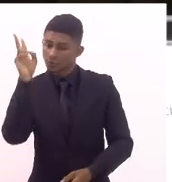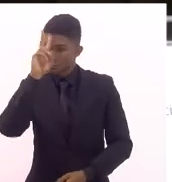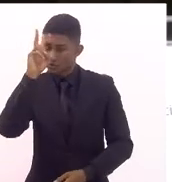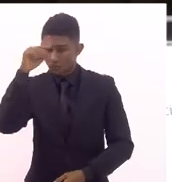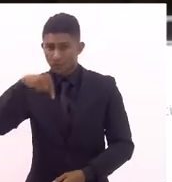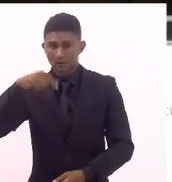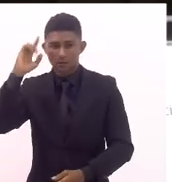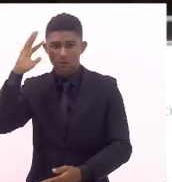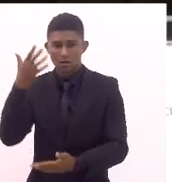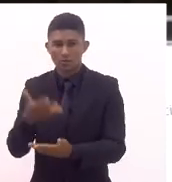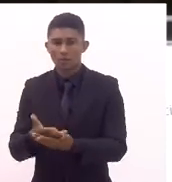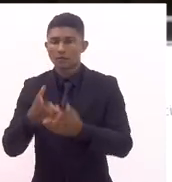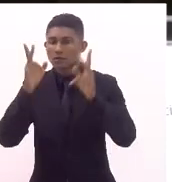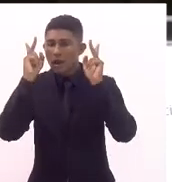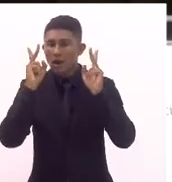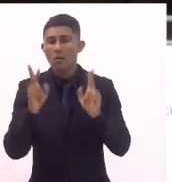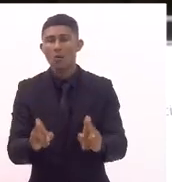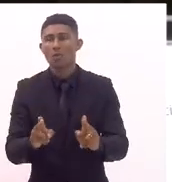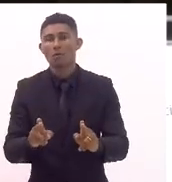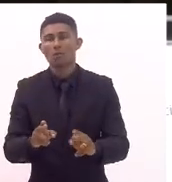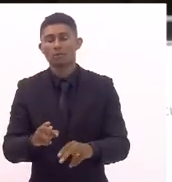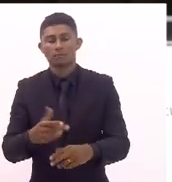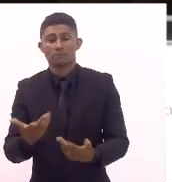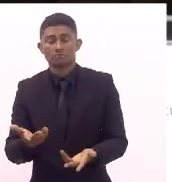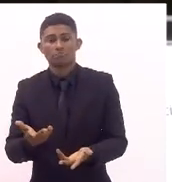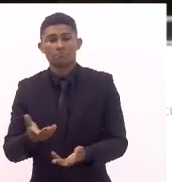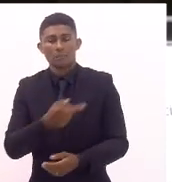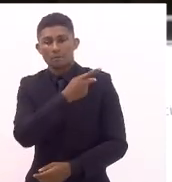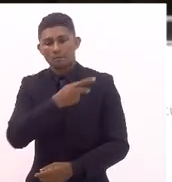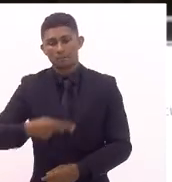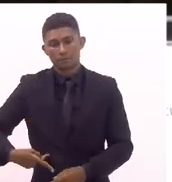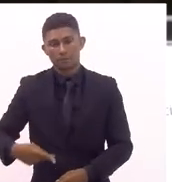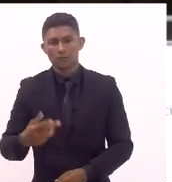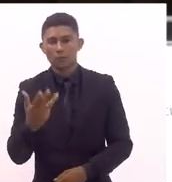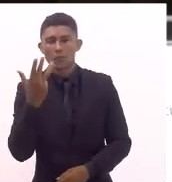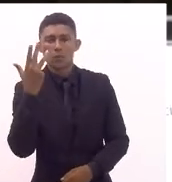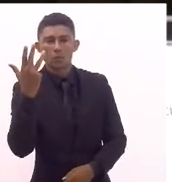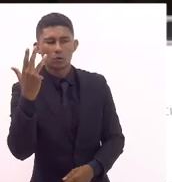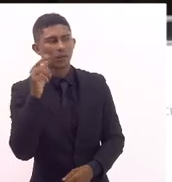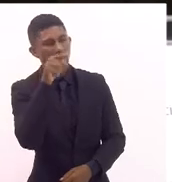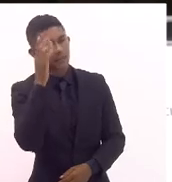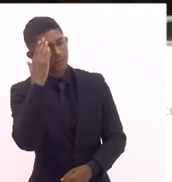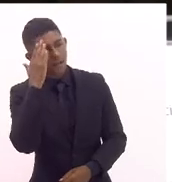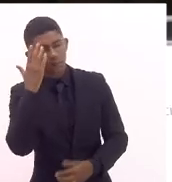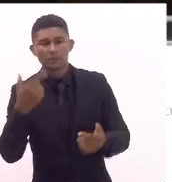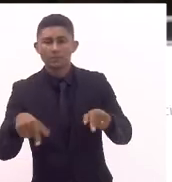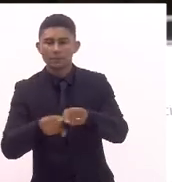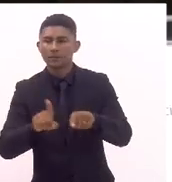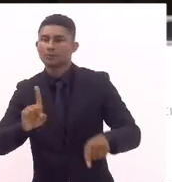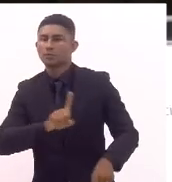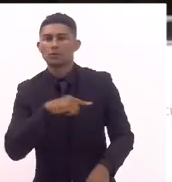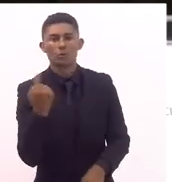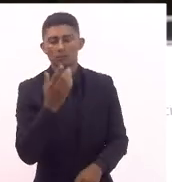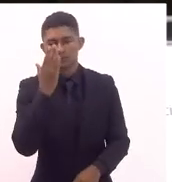desse país tal qual está o nosso presidente Lula ele sabe disso e nós sabemos também